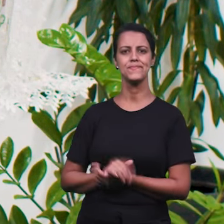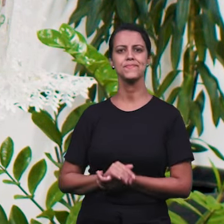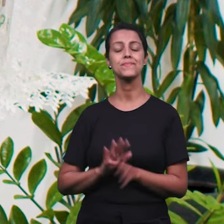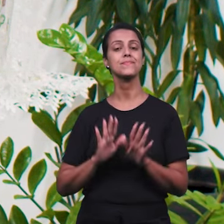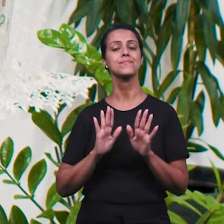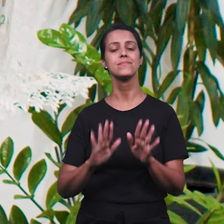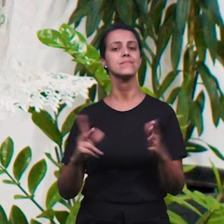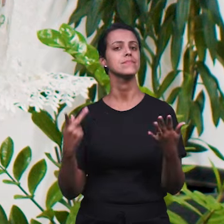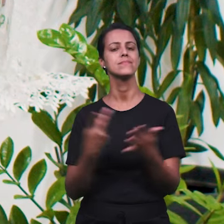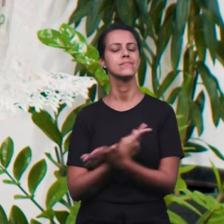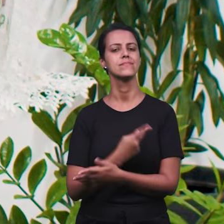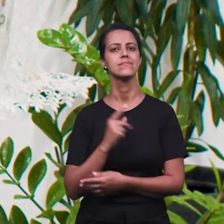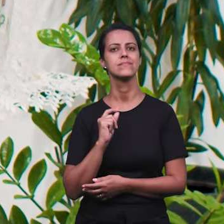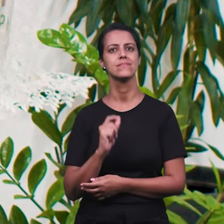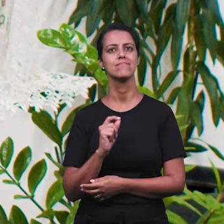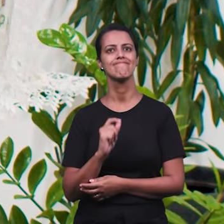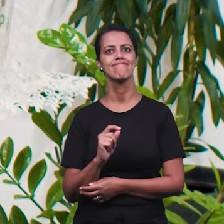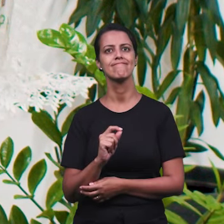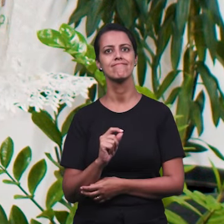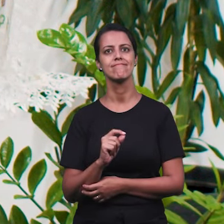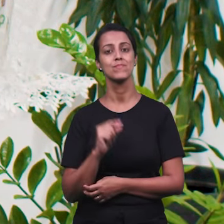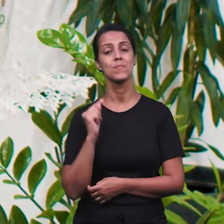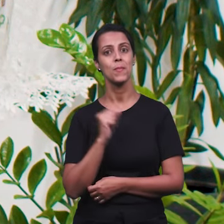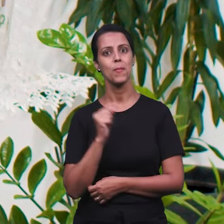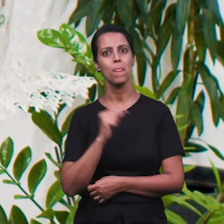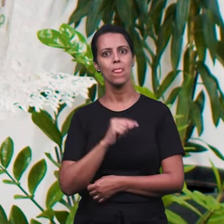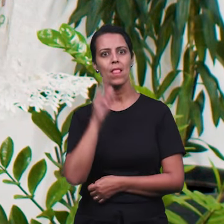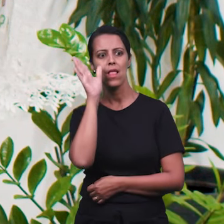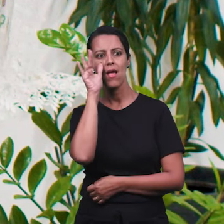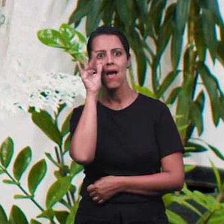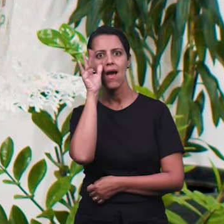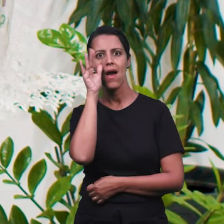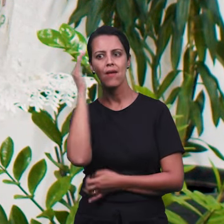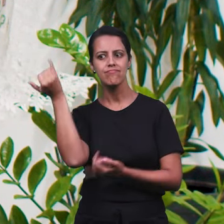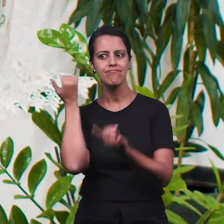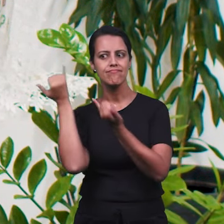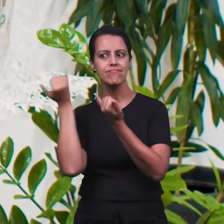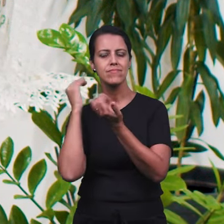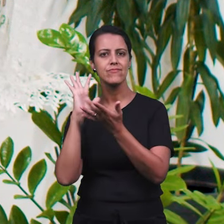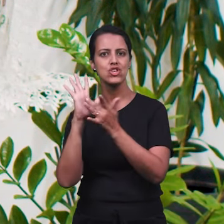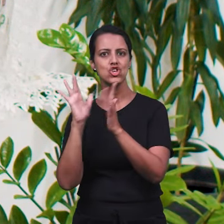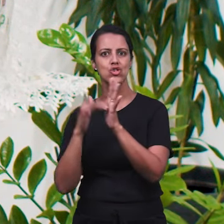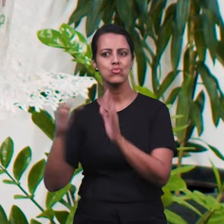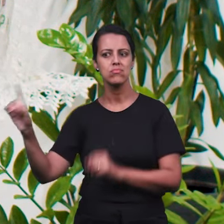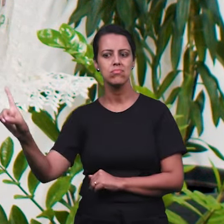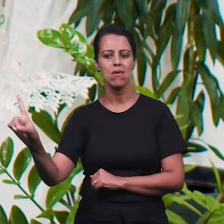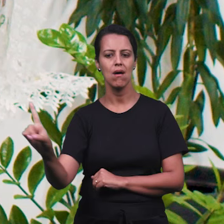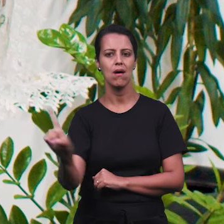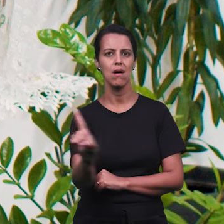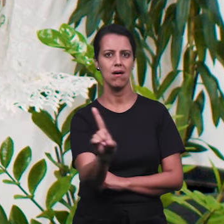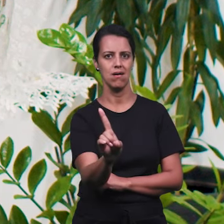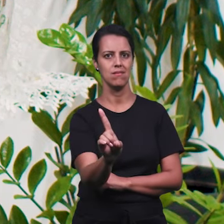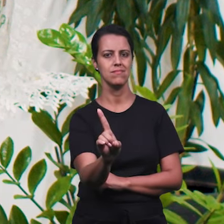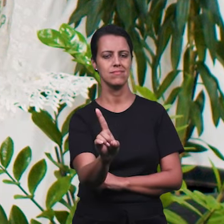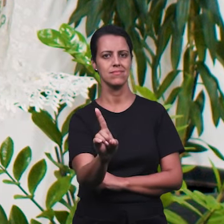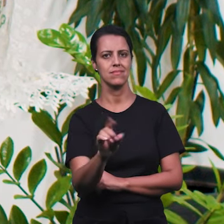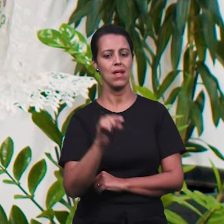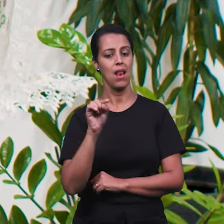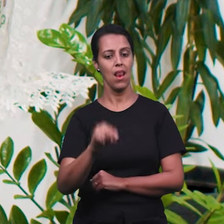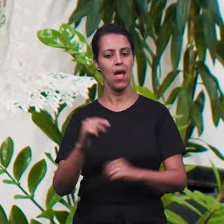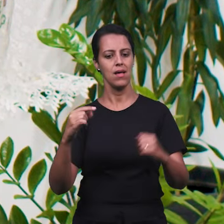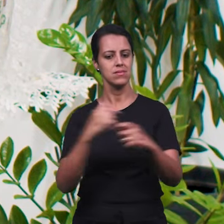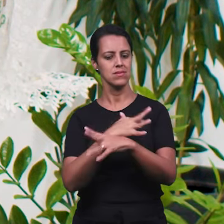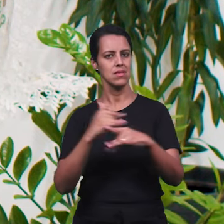garancieres ele ficou sabendo que o Senhor Jesus estaria passando ali pela cidade de Jericó e ele